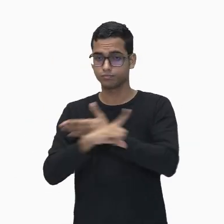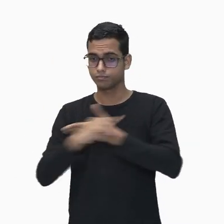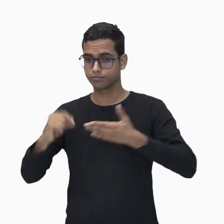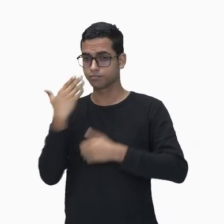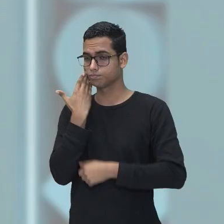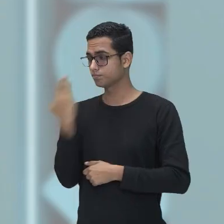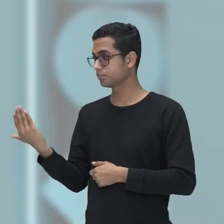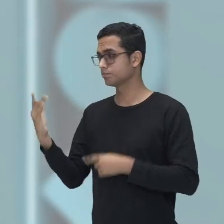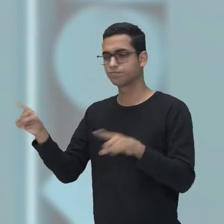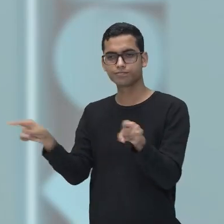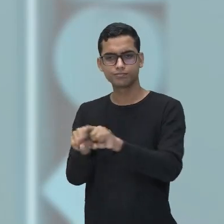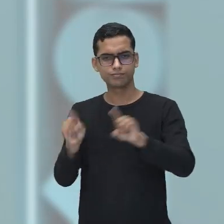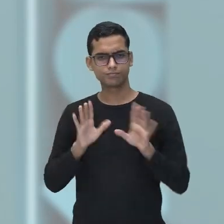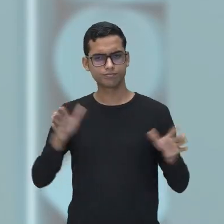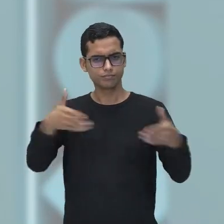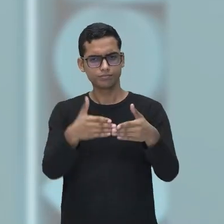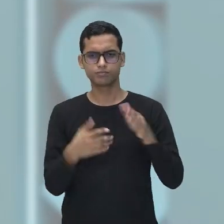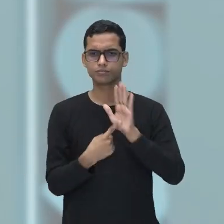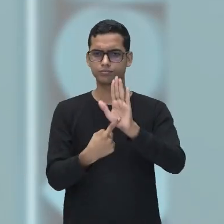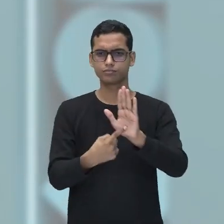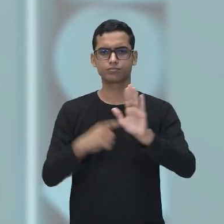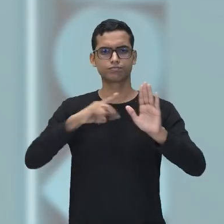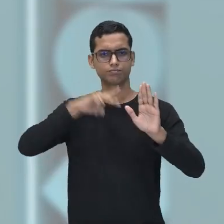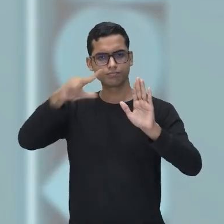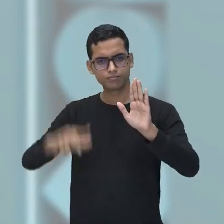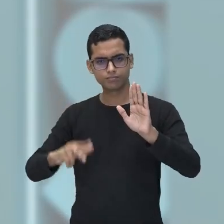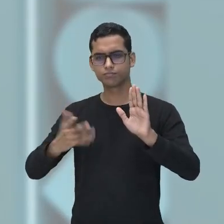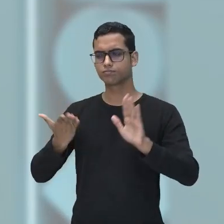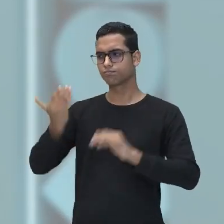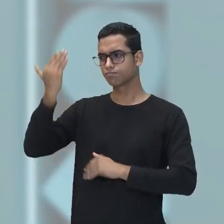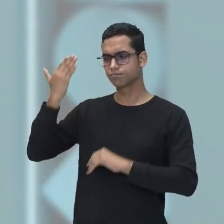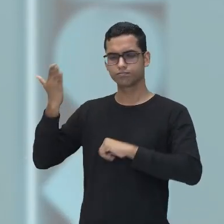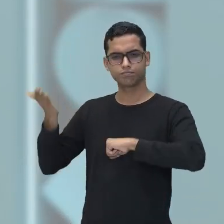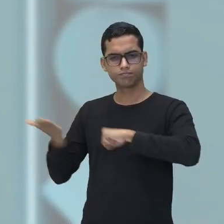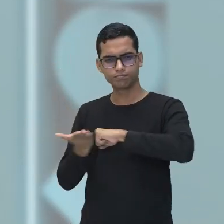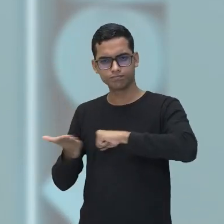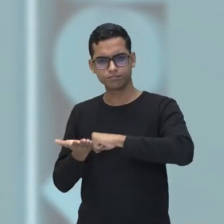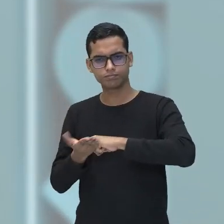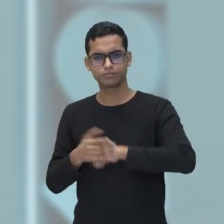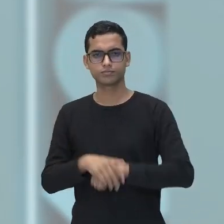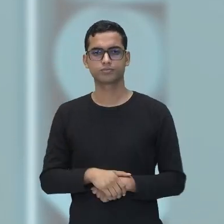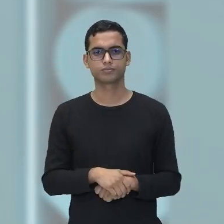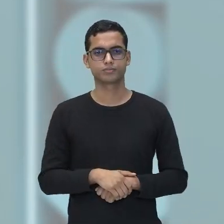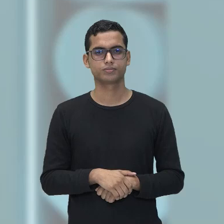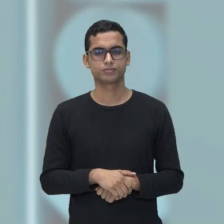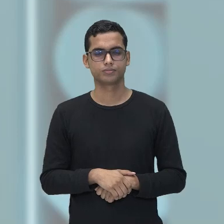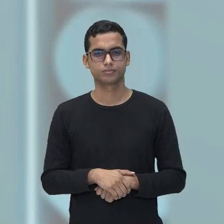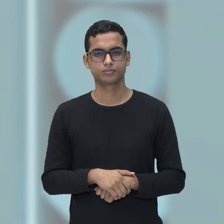se dedicar a esse Portugal contemporâneo, a história contemporânea e recente do seu